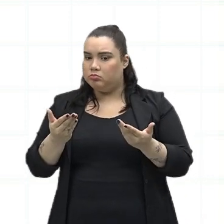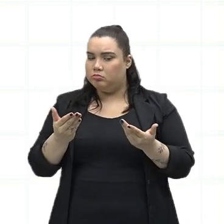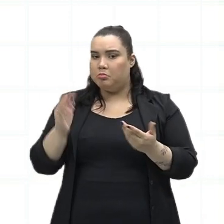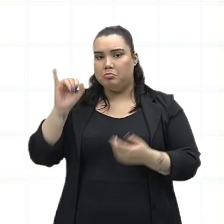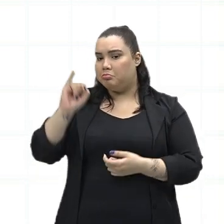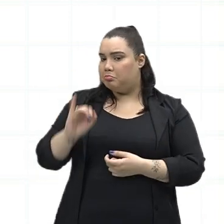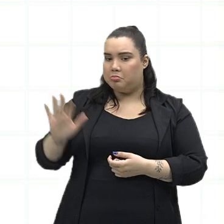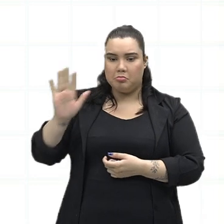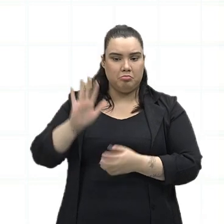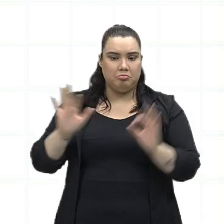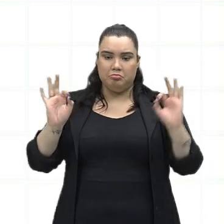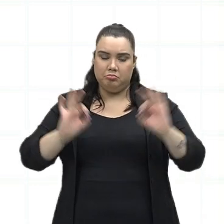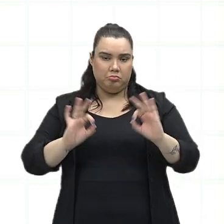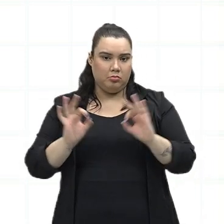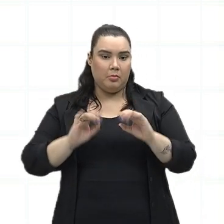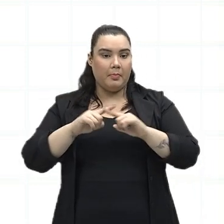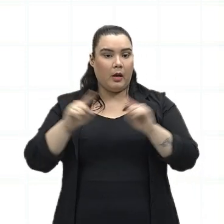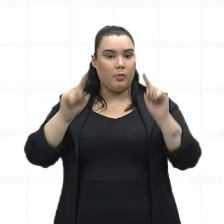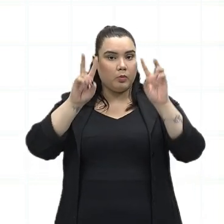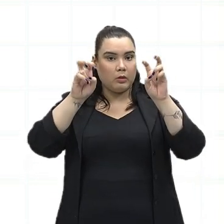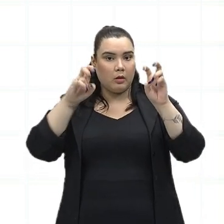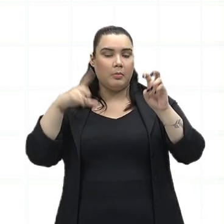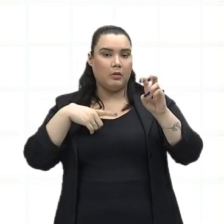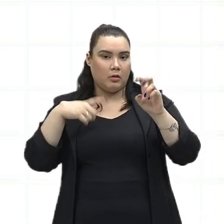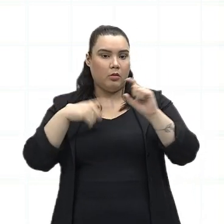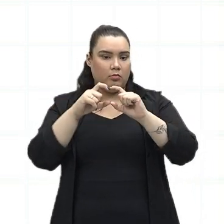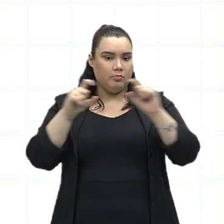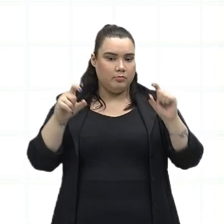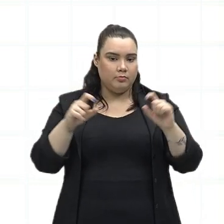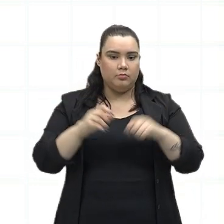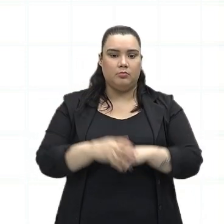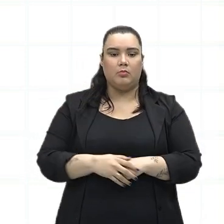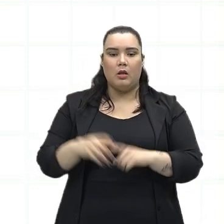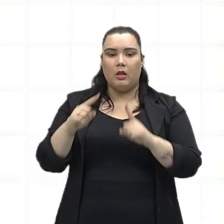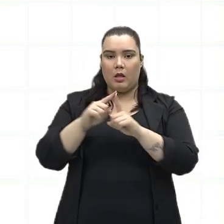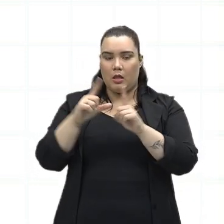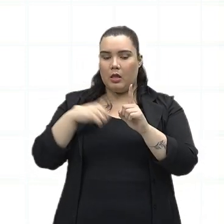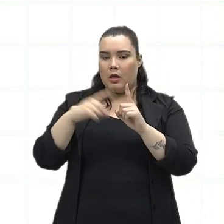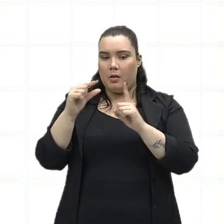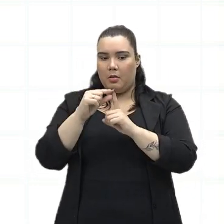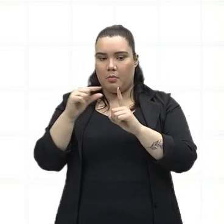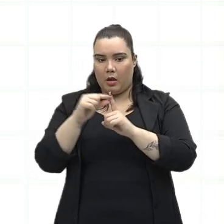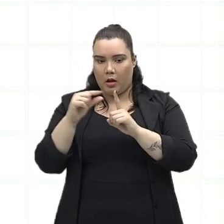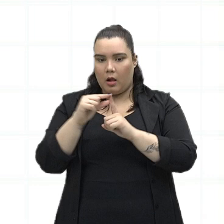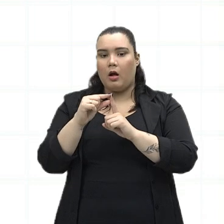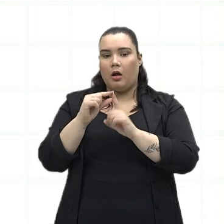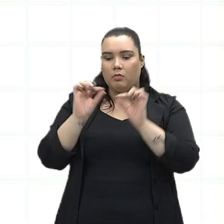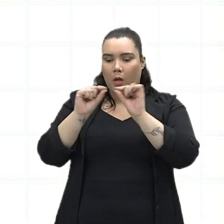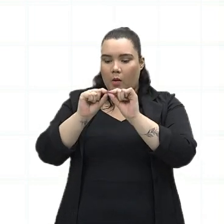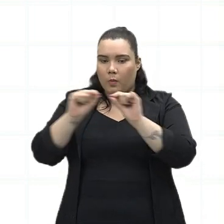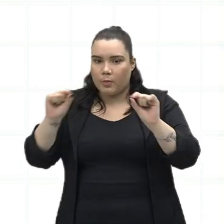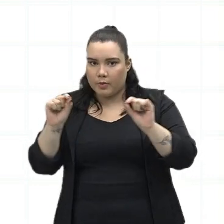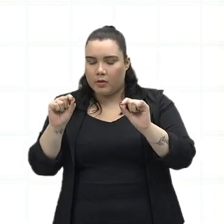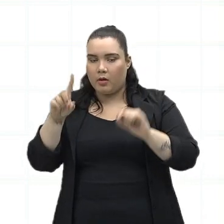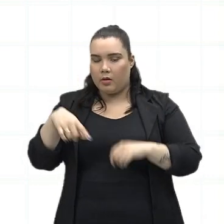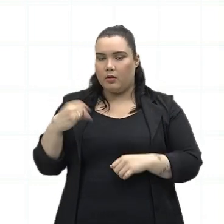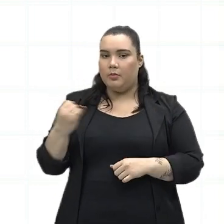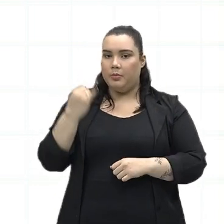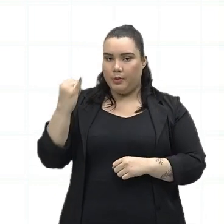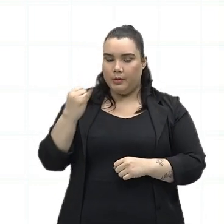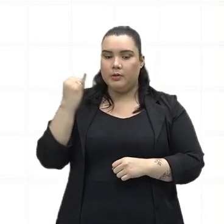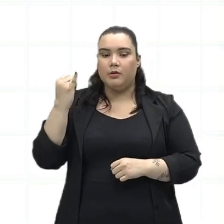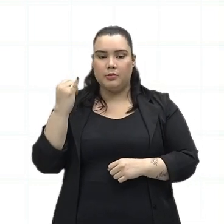imagem, mas tem o título, tá bom? Tem palavra sublinhada, isso quer dizer que é importante,